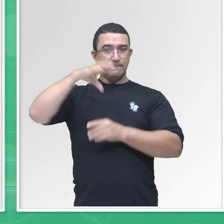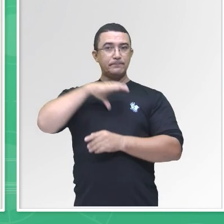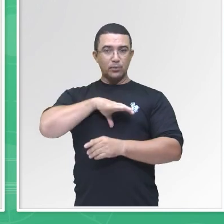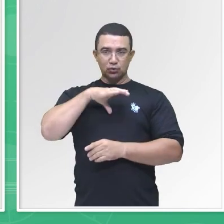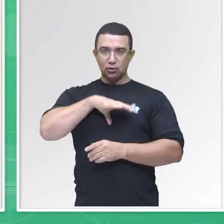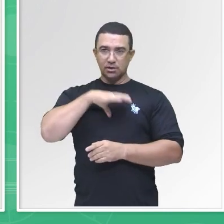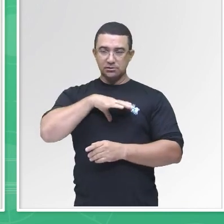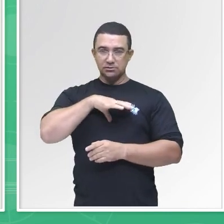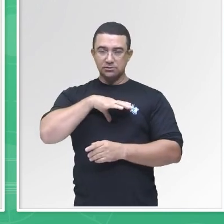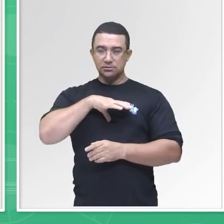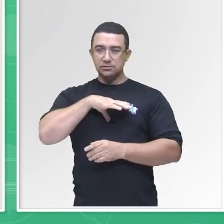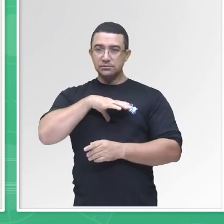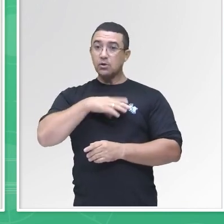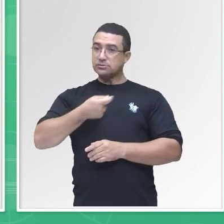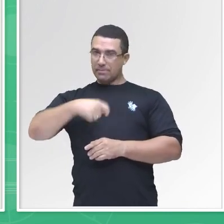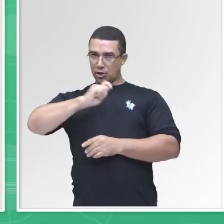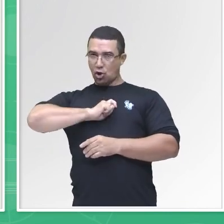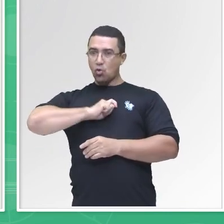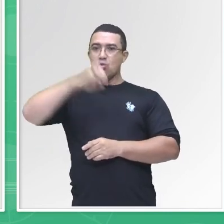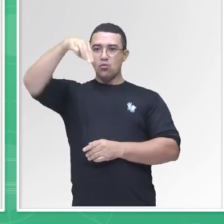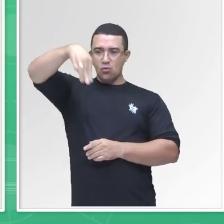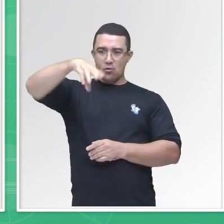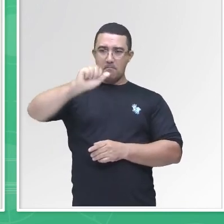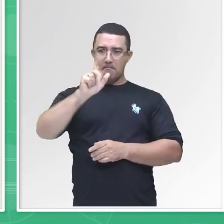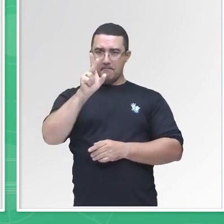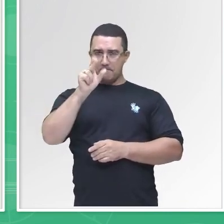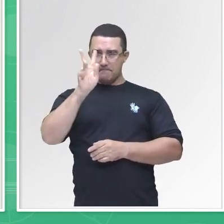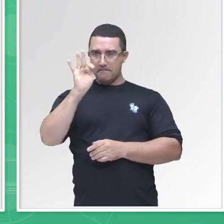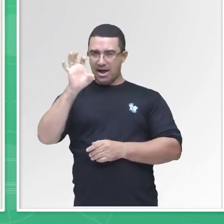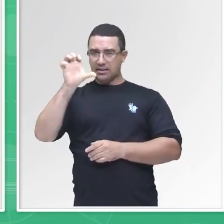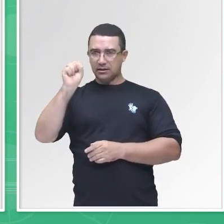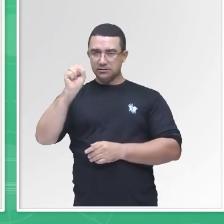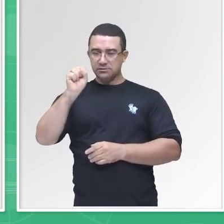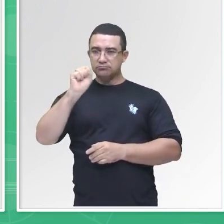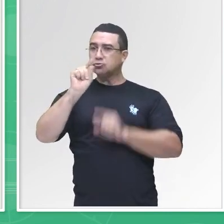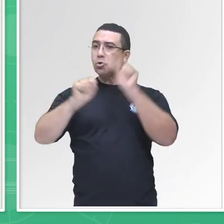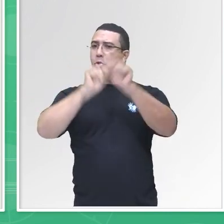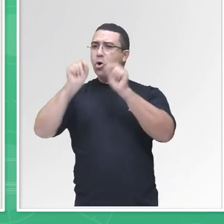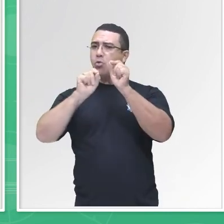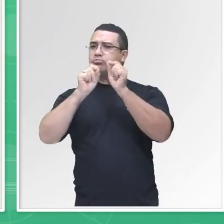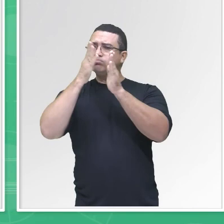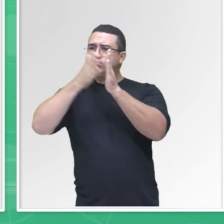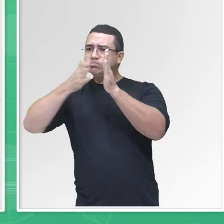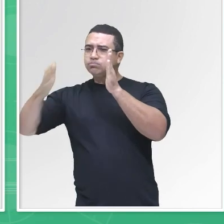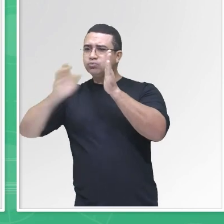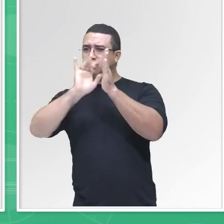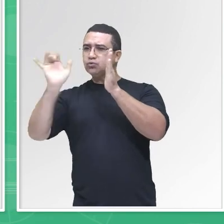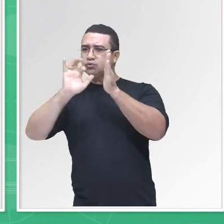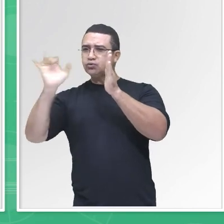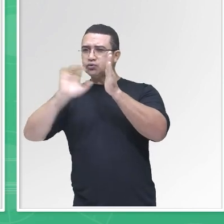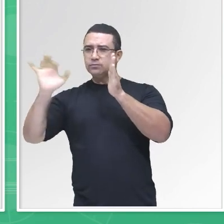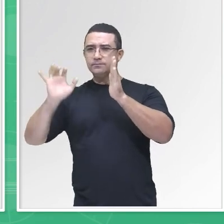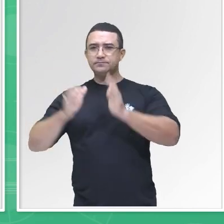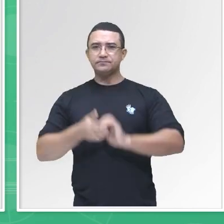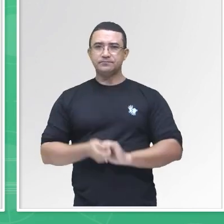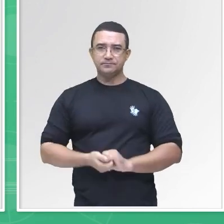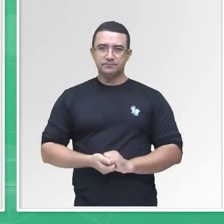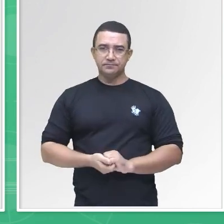em espanhol, martes. Aí como se deletreia martes? M, A,